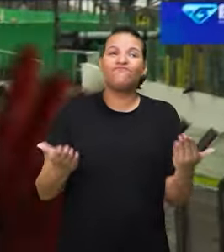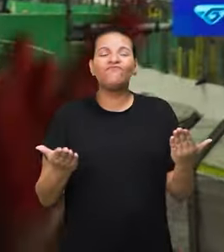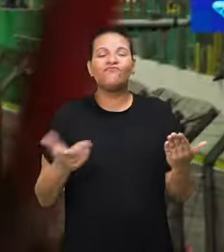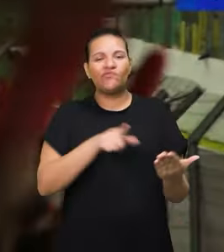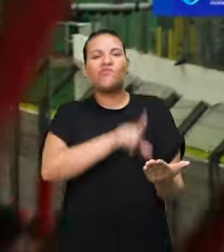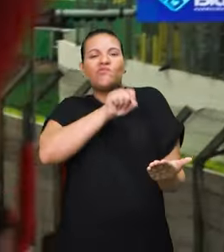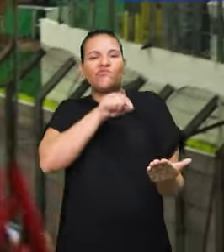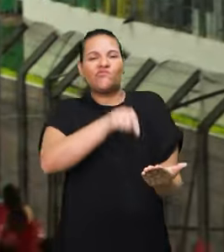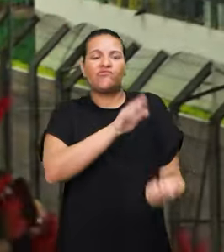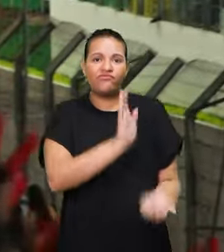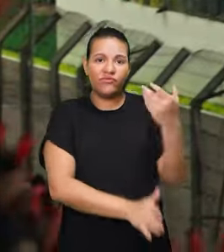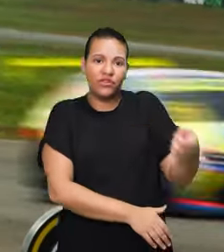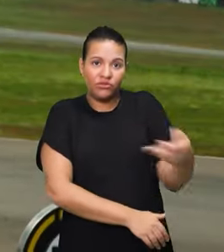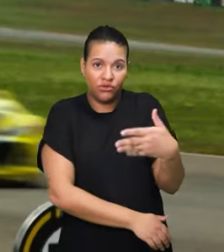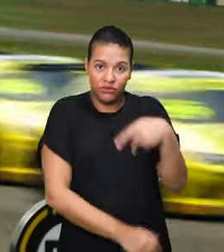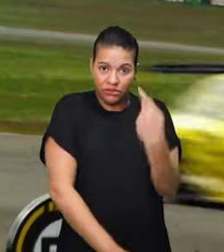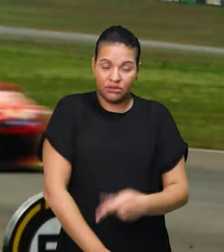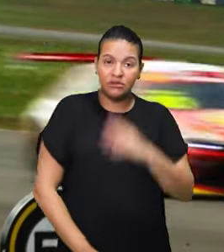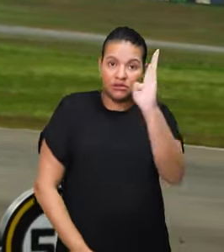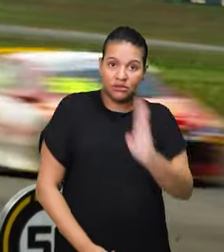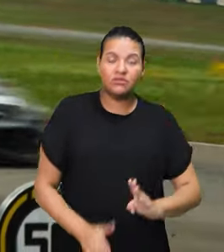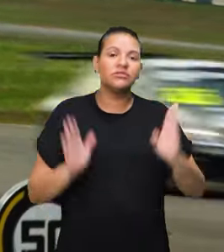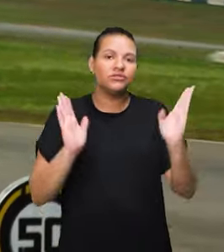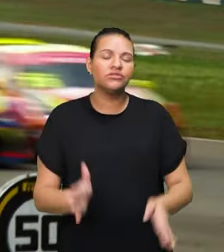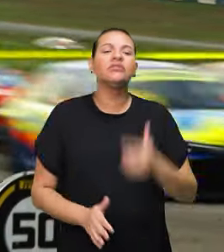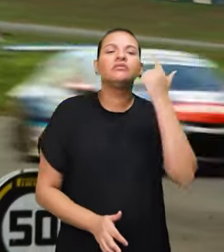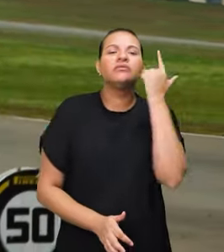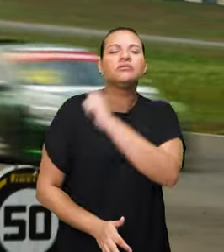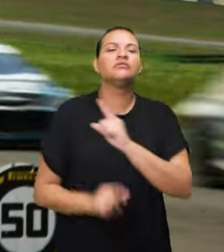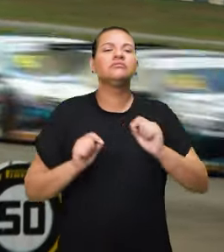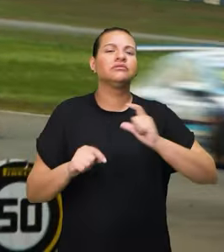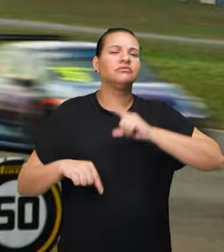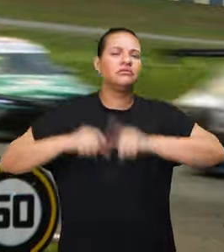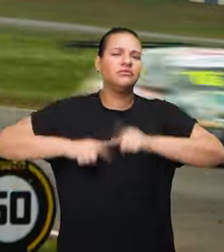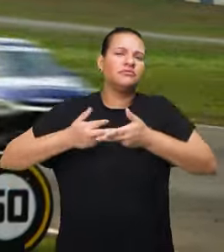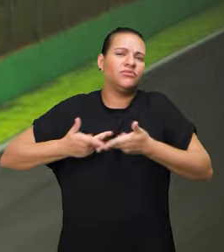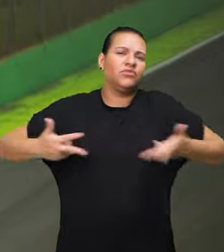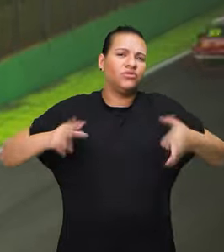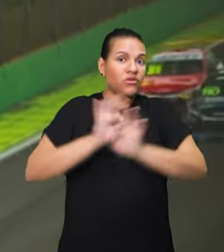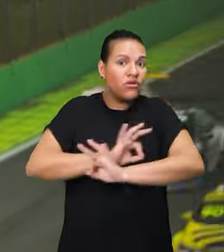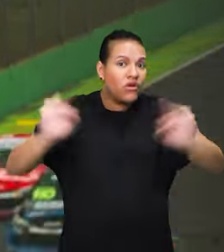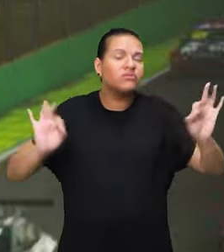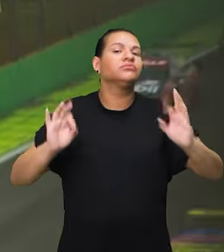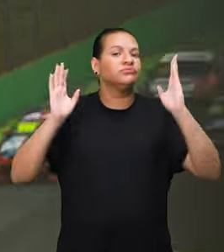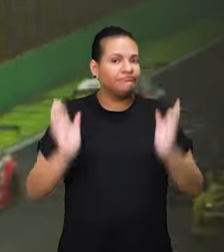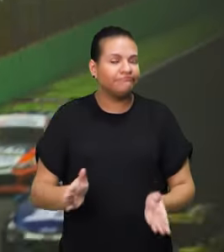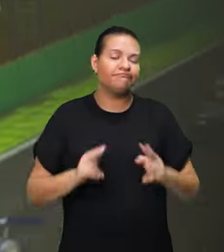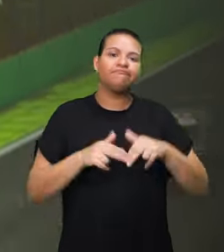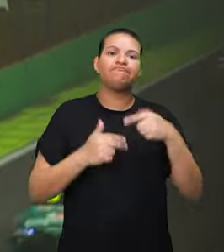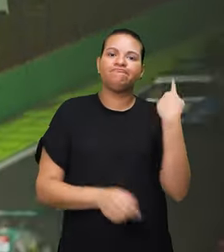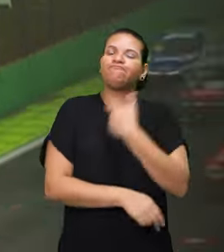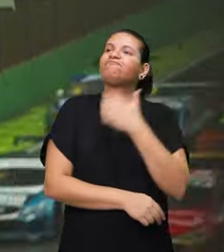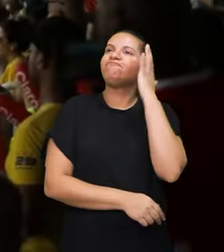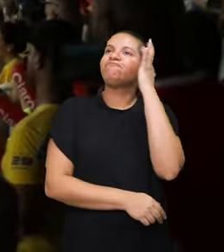novo e a gente tem uma grande capacidade no Brasil né de conseguir implacar ótimos produtos a gente tem uma ótima engenharia Então